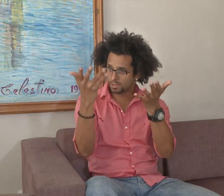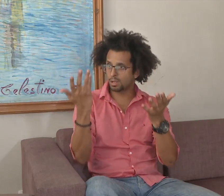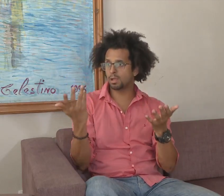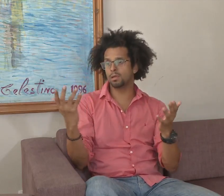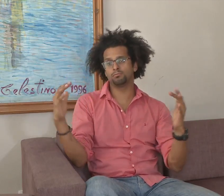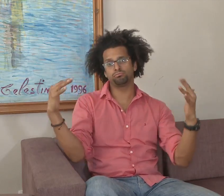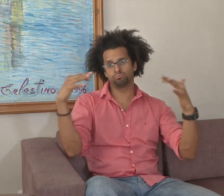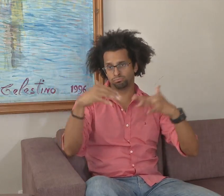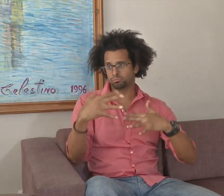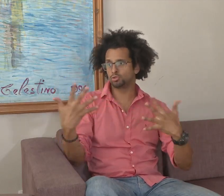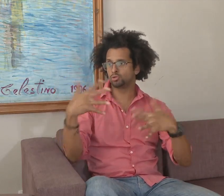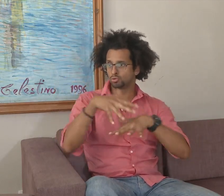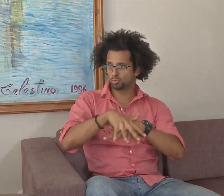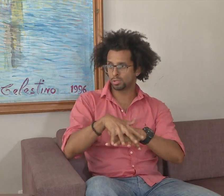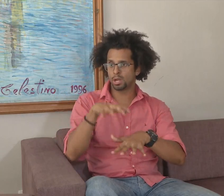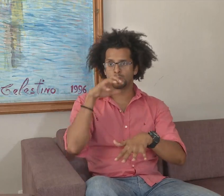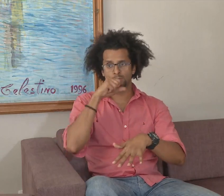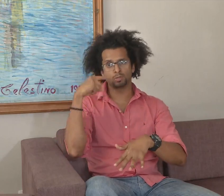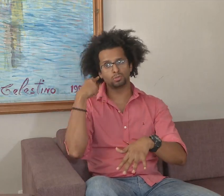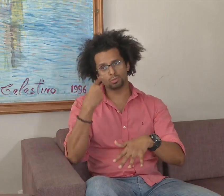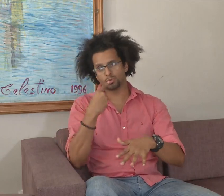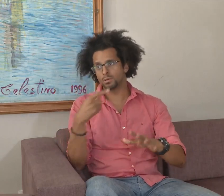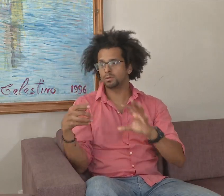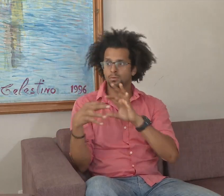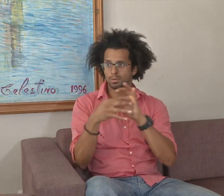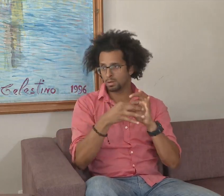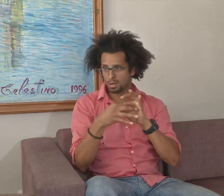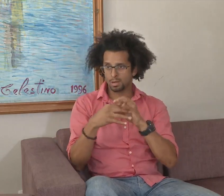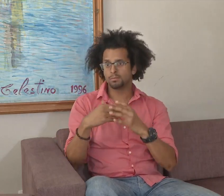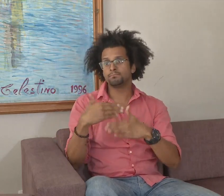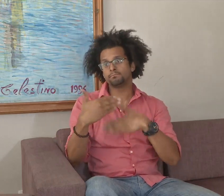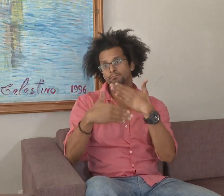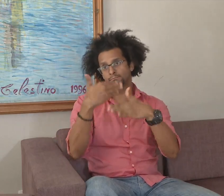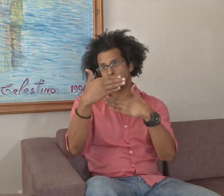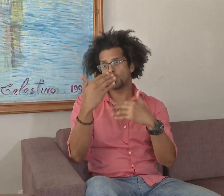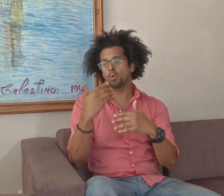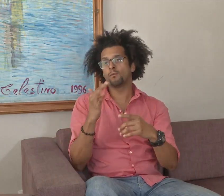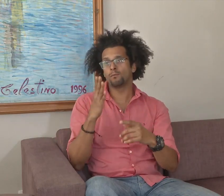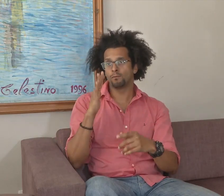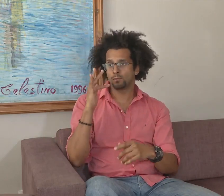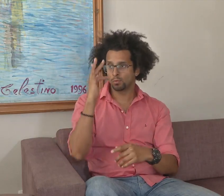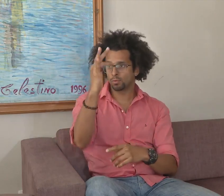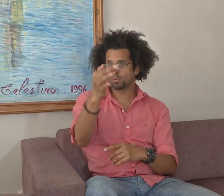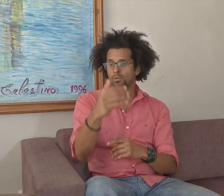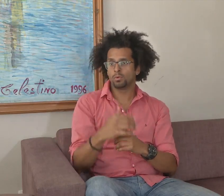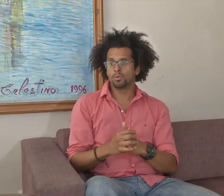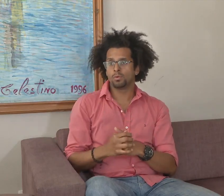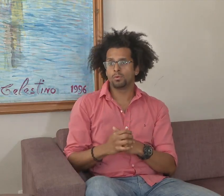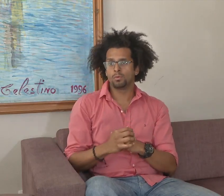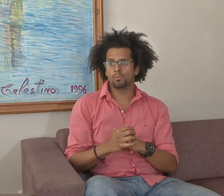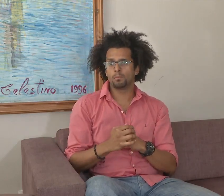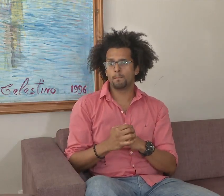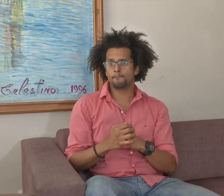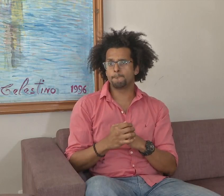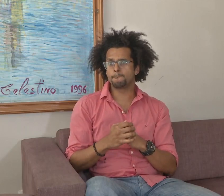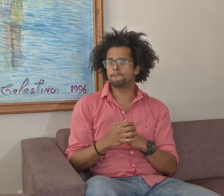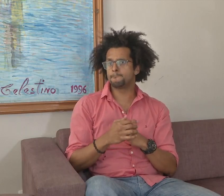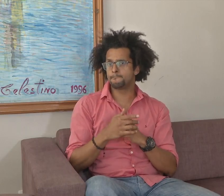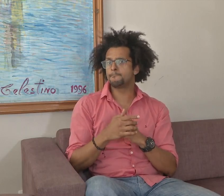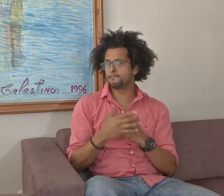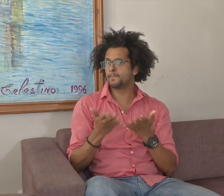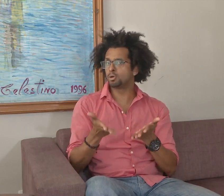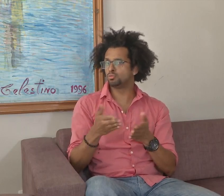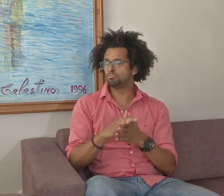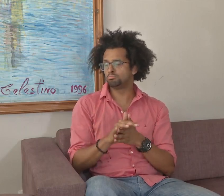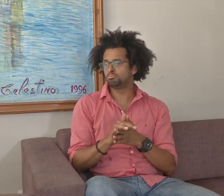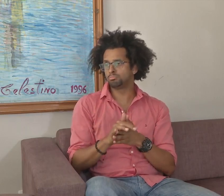interação que dá inclusão entre surdos e ouvintes. Eu penso isso para o futuro. Eu